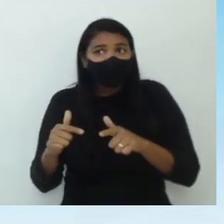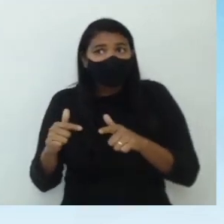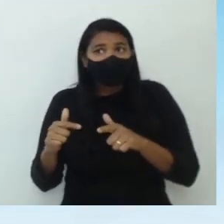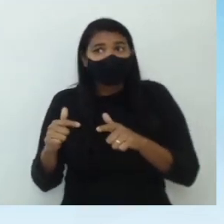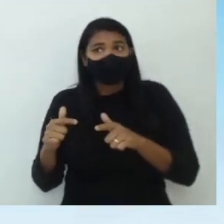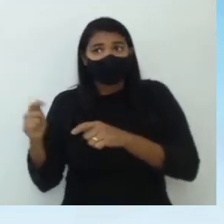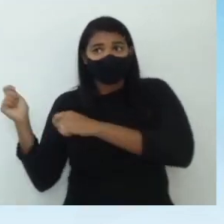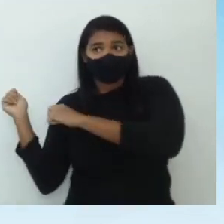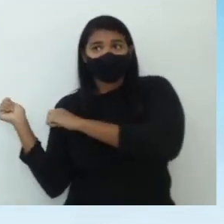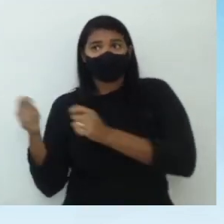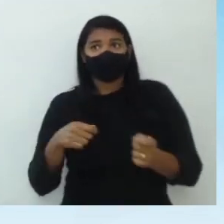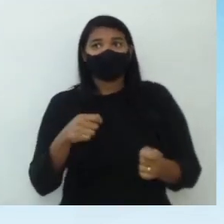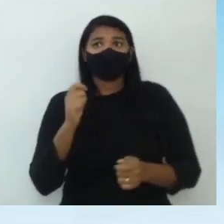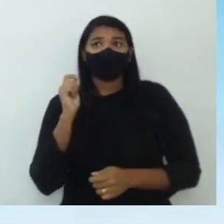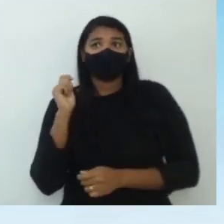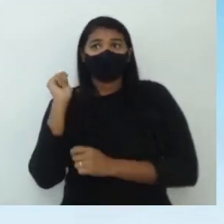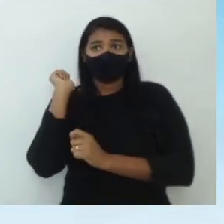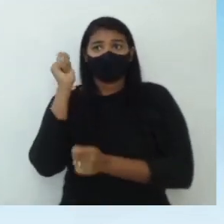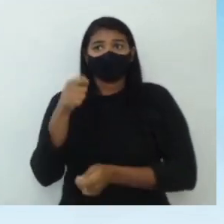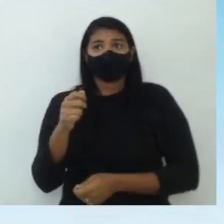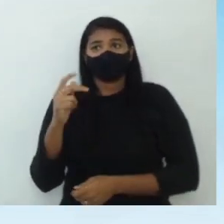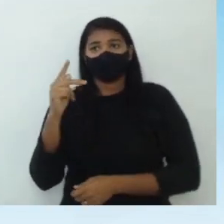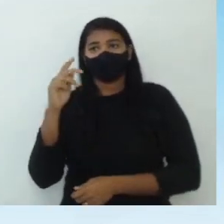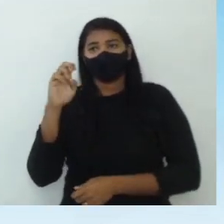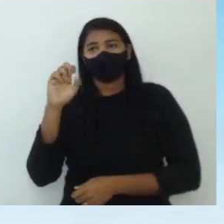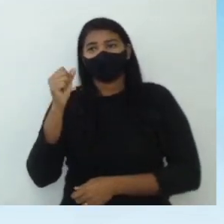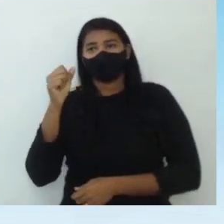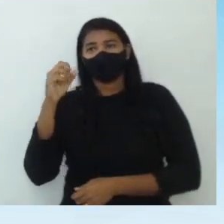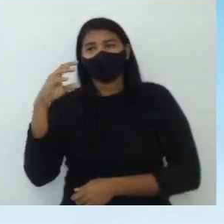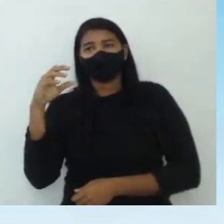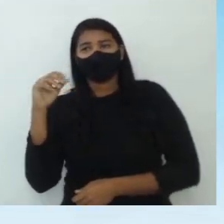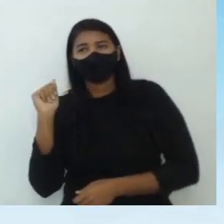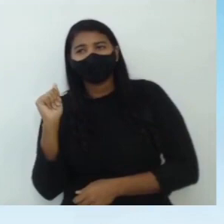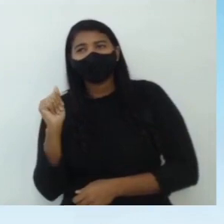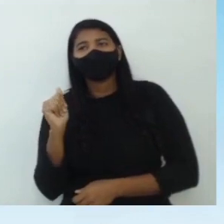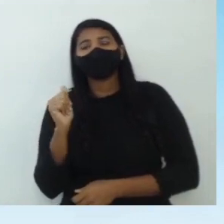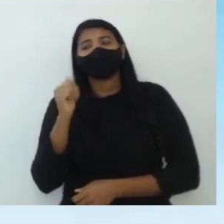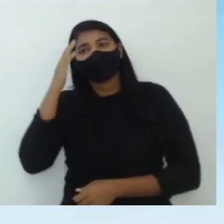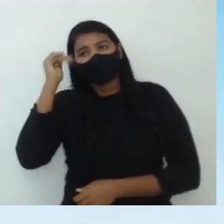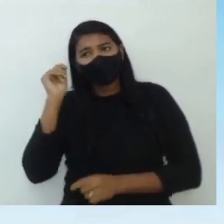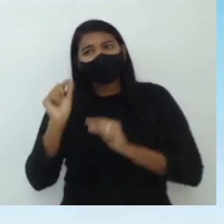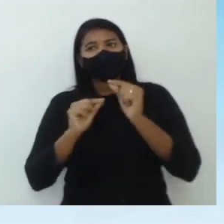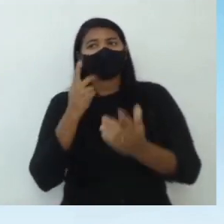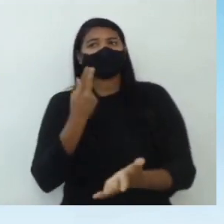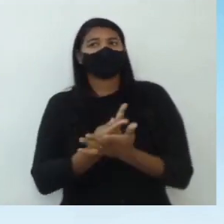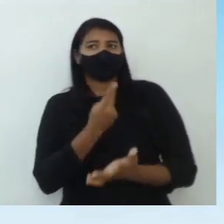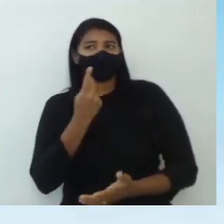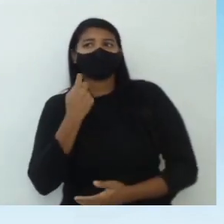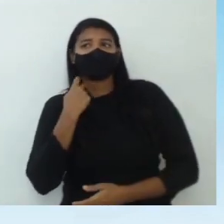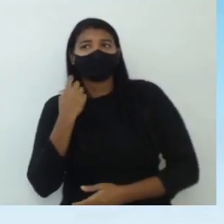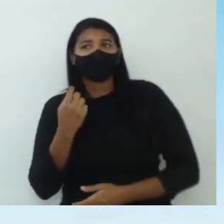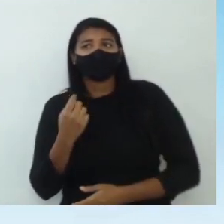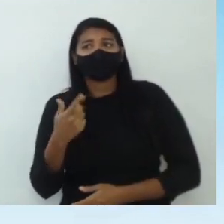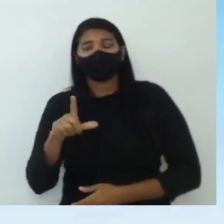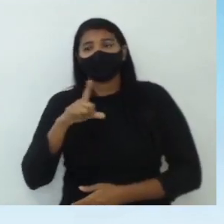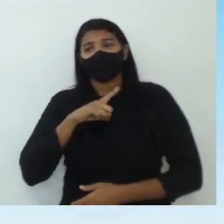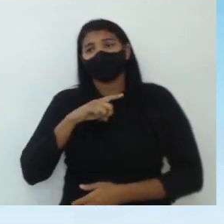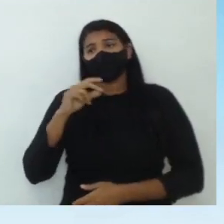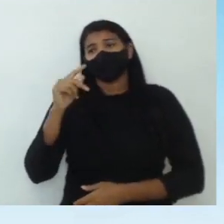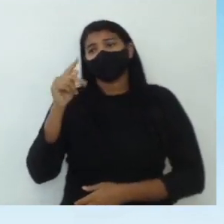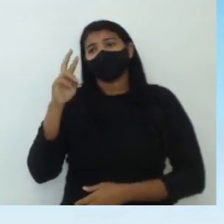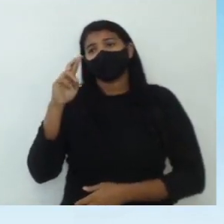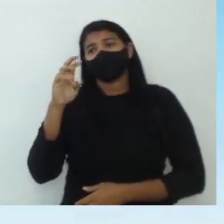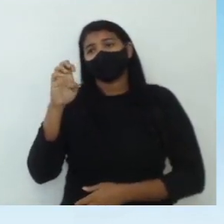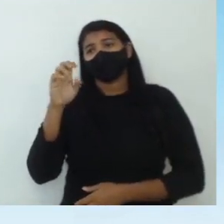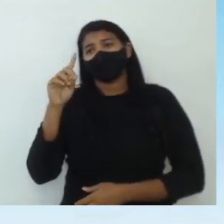quando aquele pequeno novo ser se insere naquela cadeia alimentar e ele não tem predador, ele se prolifera,